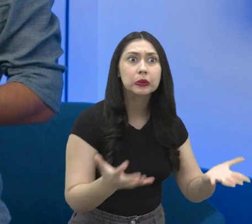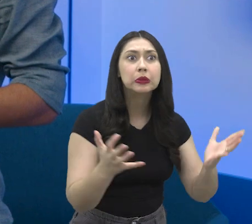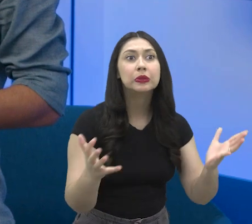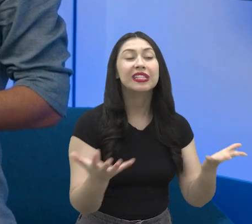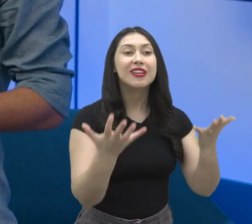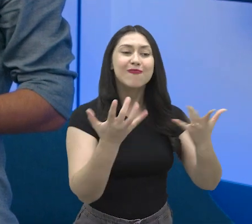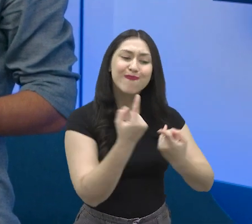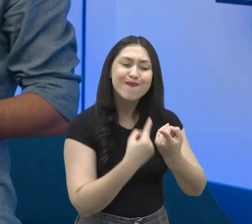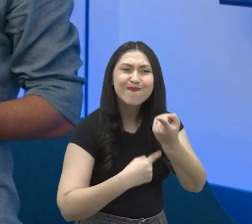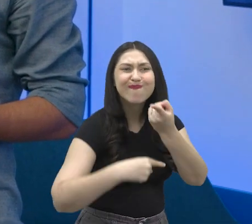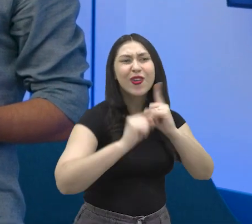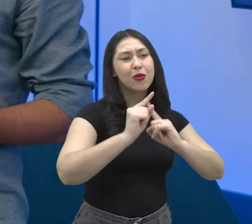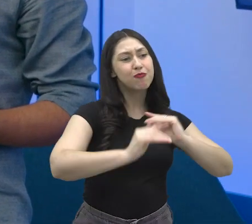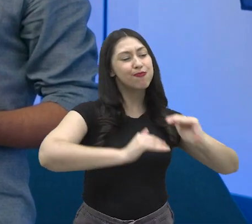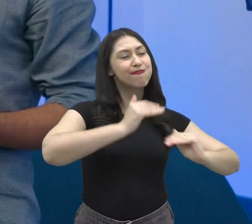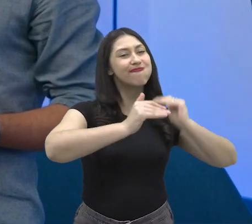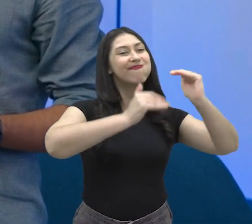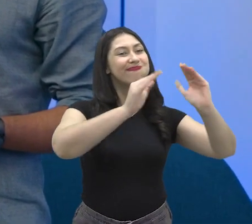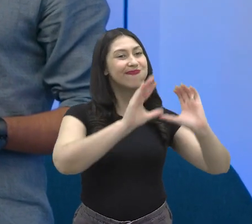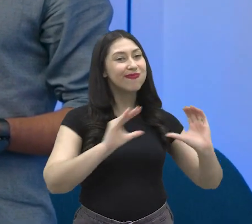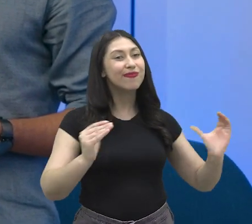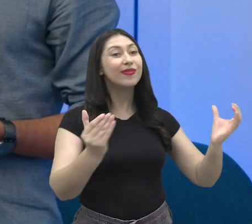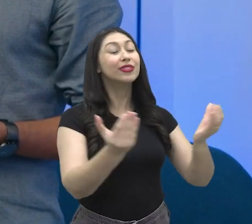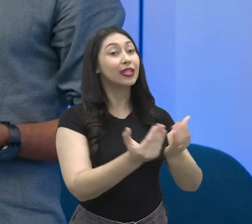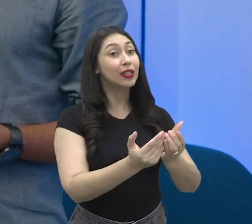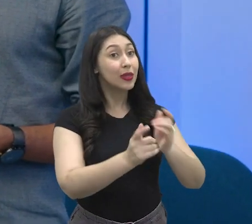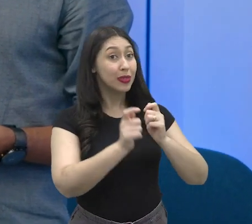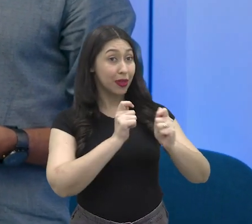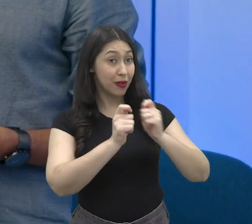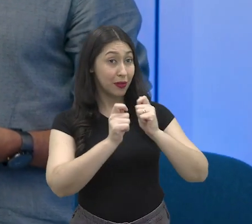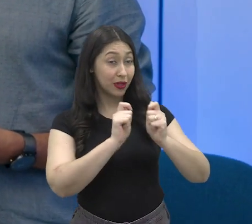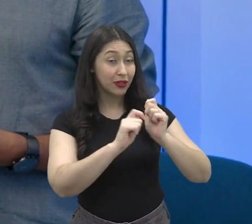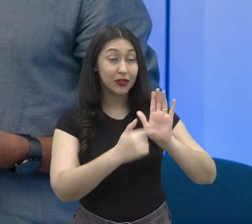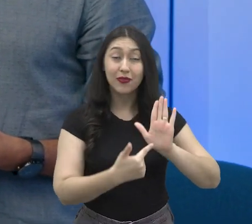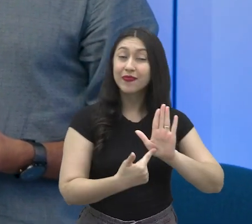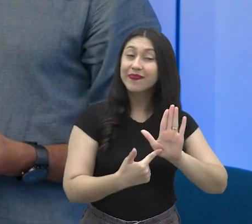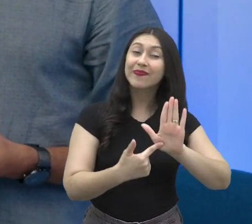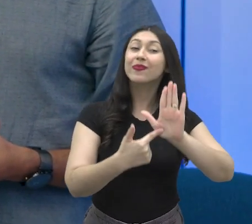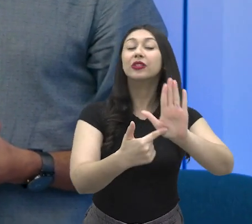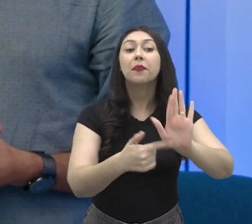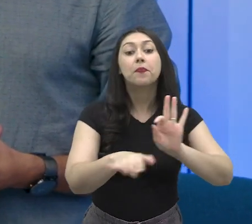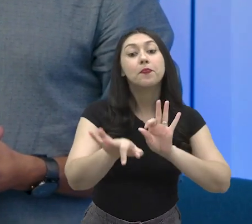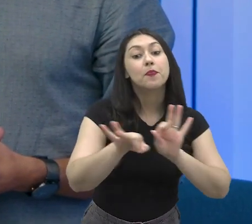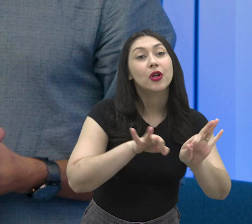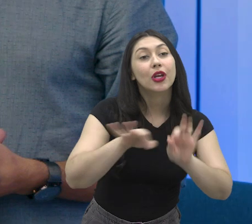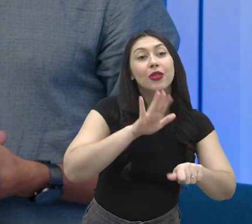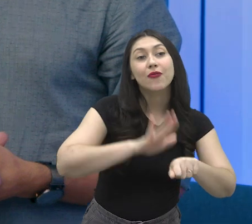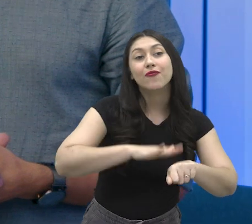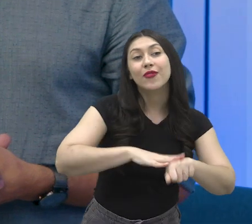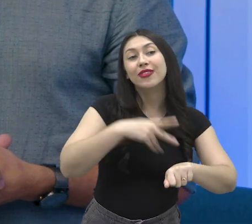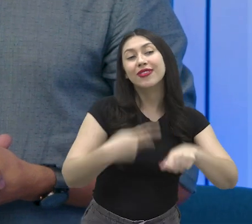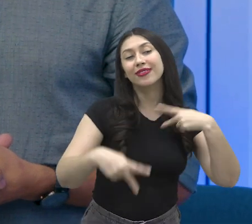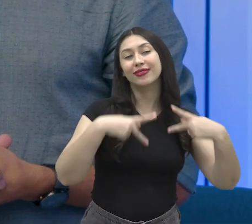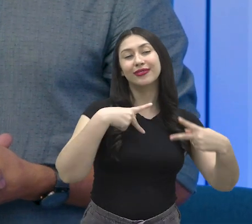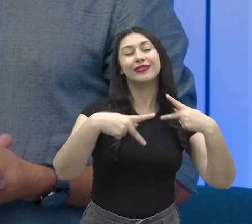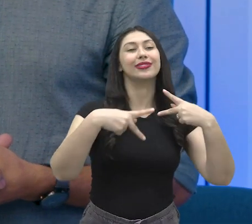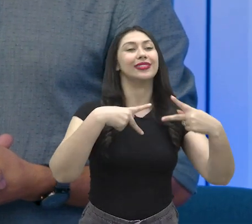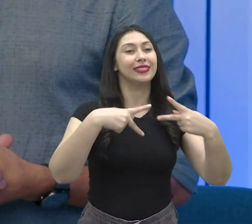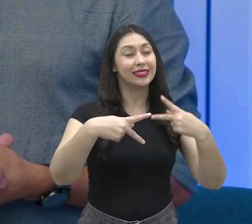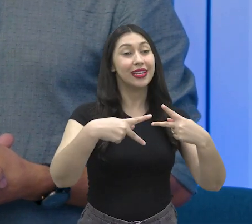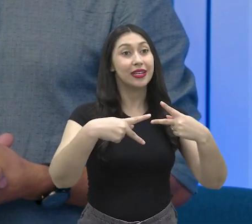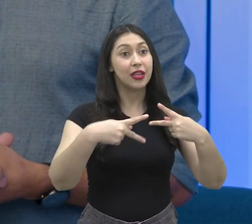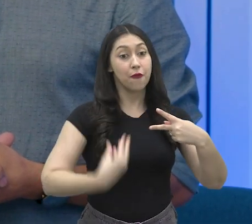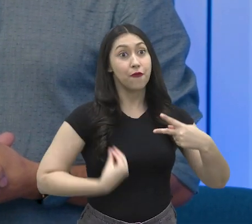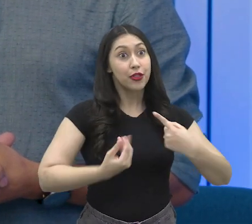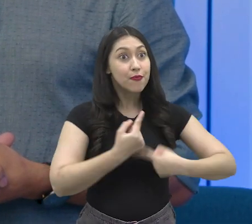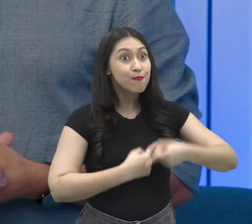incentivar mudanças positivas nas comunidades. Na reportagem a seguir, a gente te mostra projetos realizados aqui em São